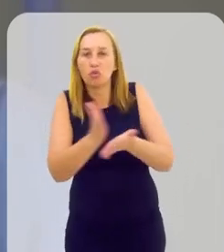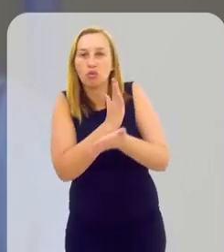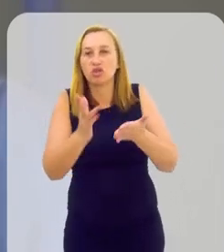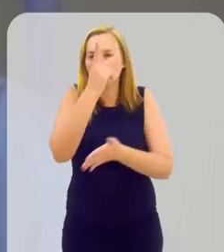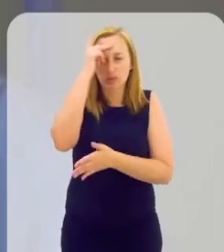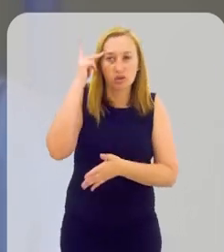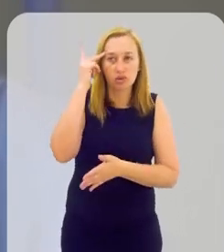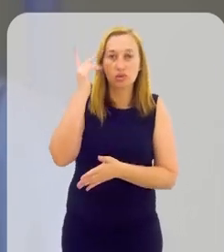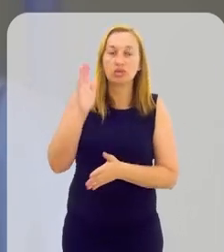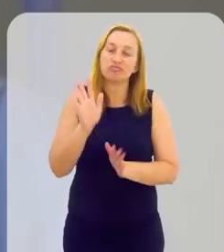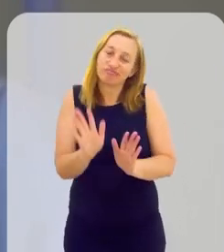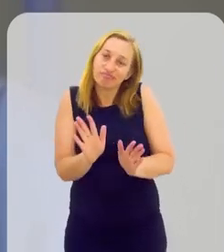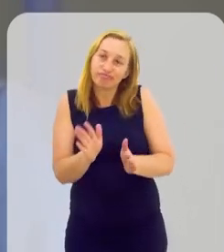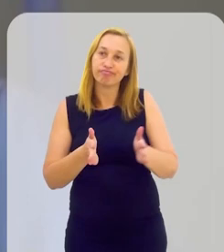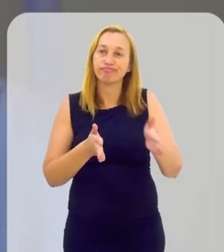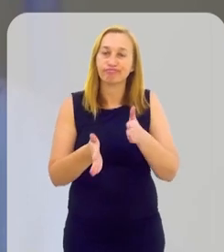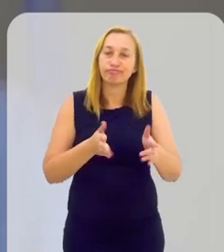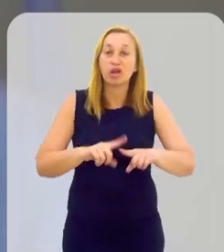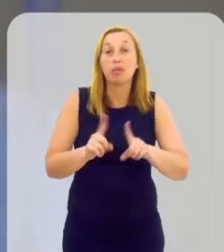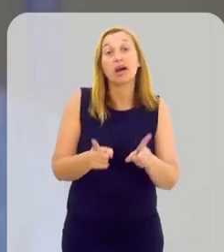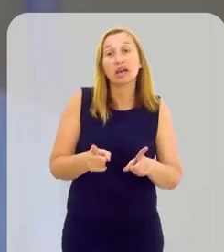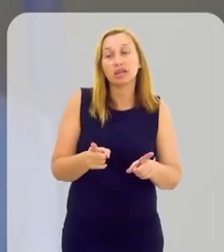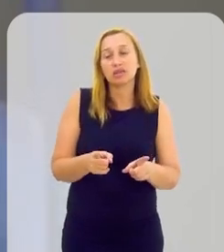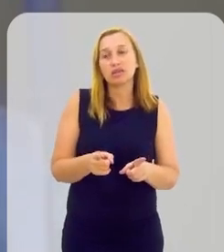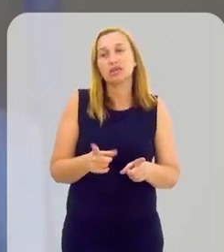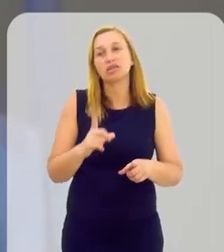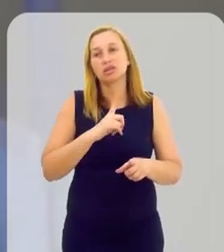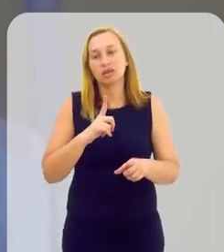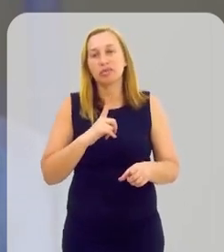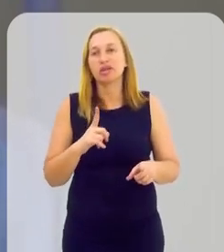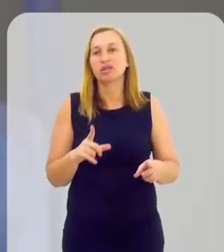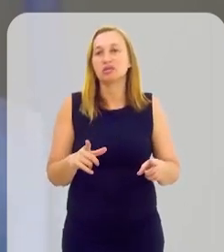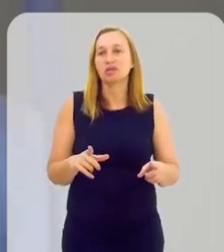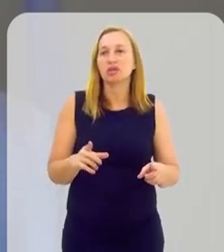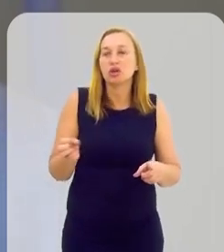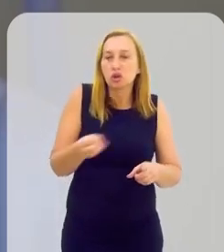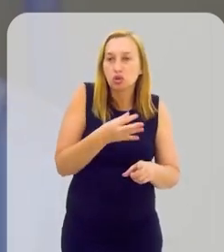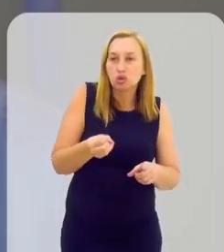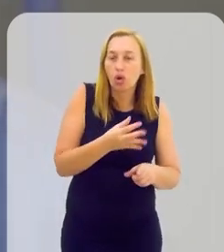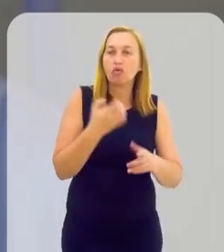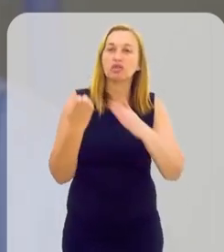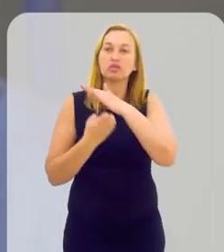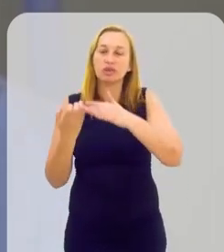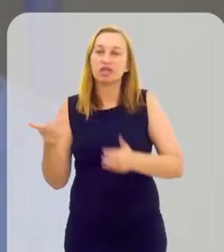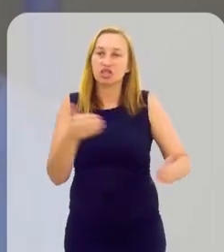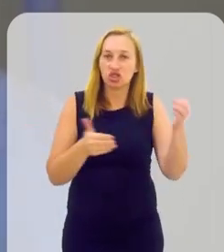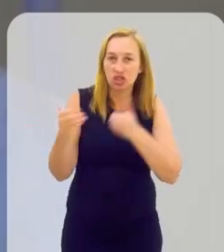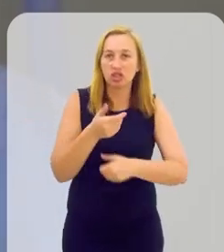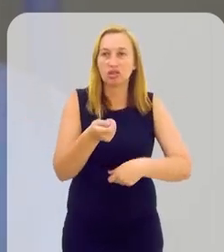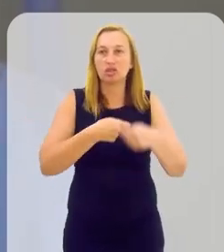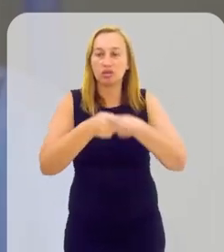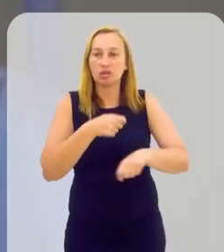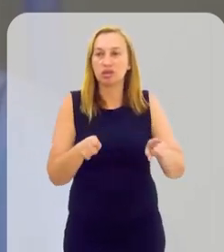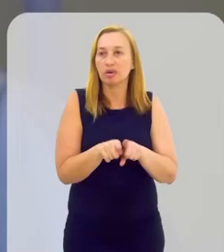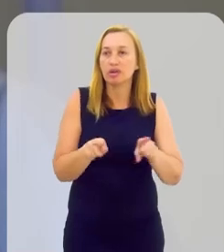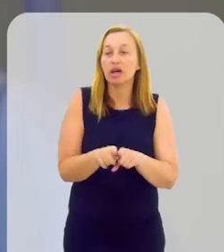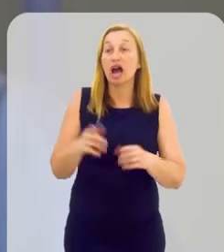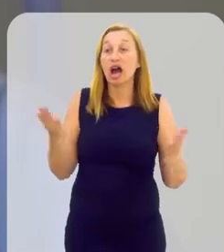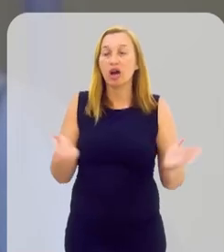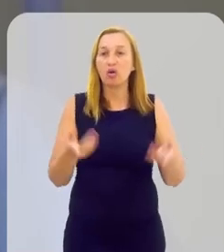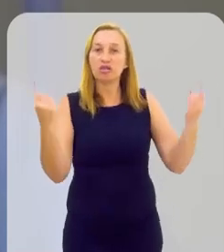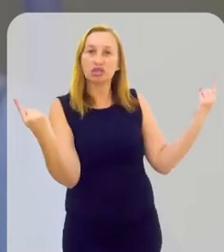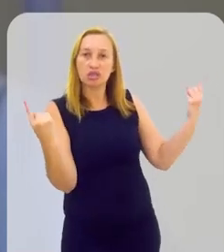Então, perdemos algumas pessoas, não só fisicamente, de uma maneira trágica, mas também tivemos o nascedor de novas empresas e